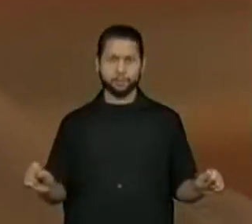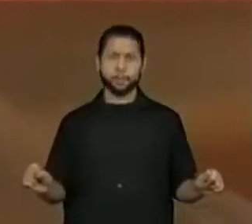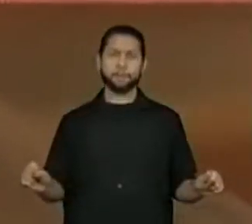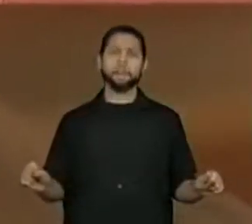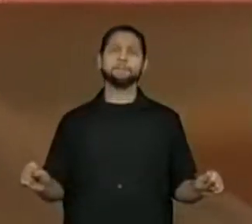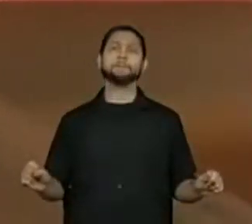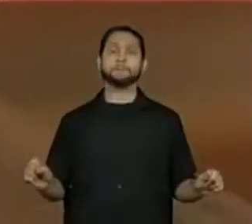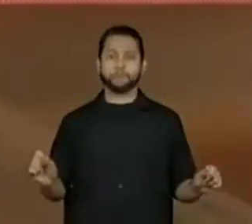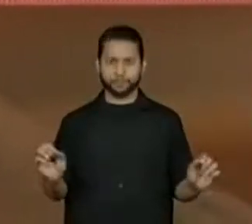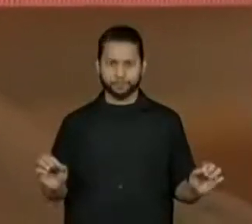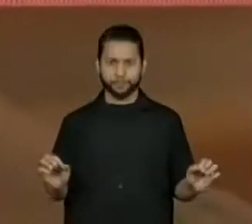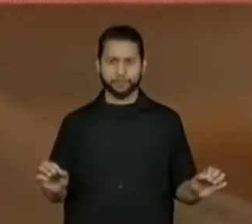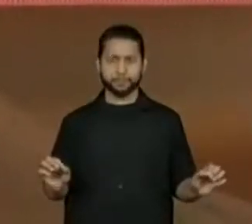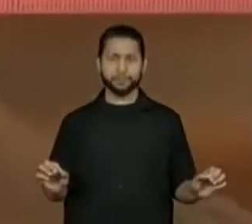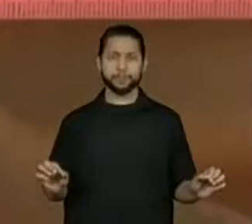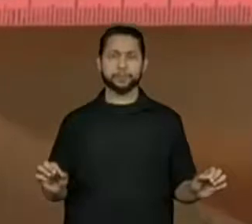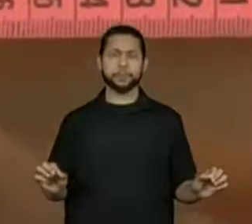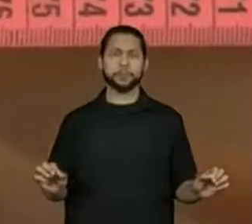Ó,